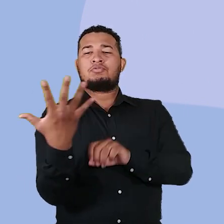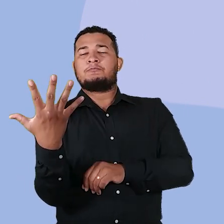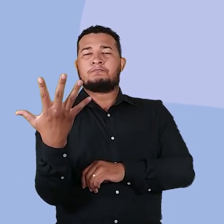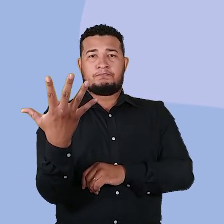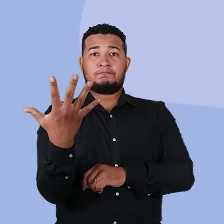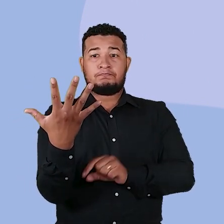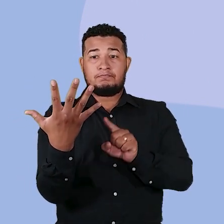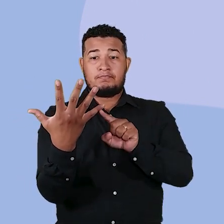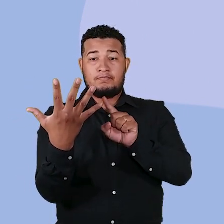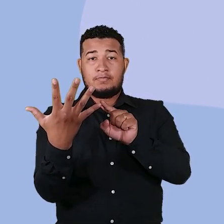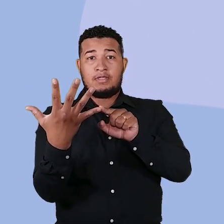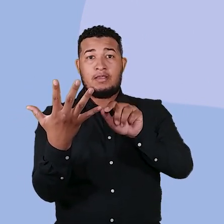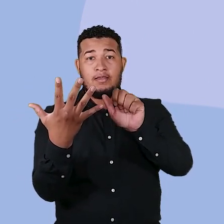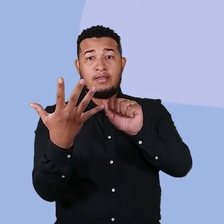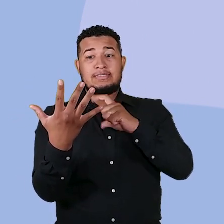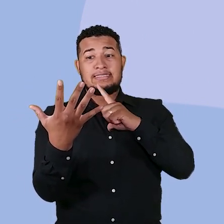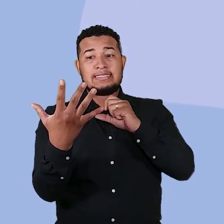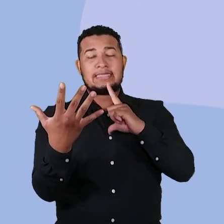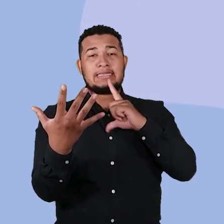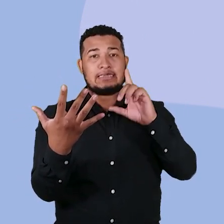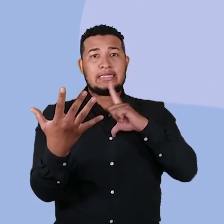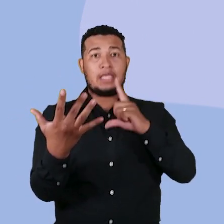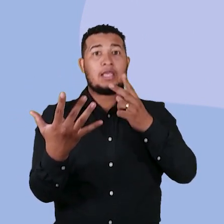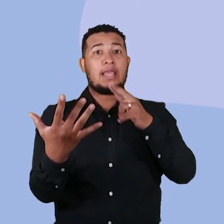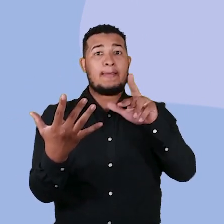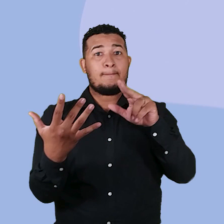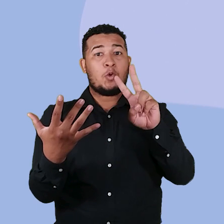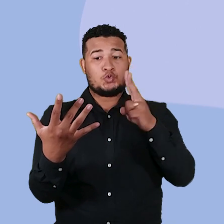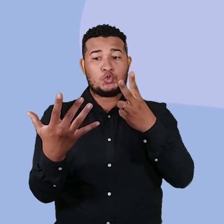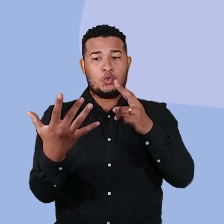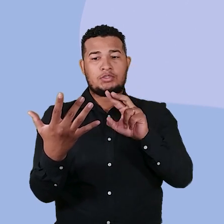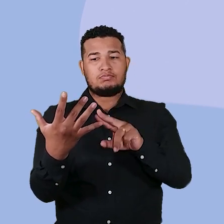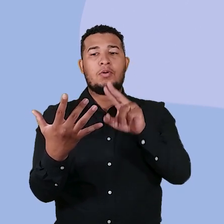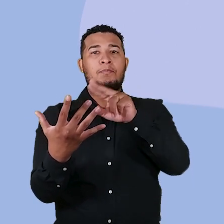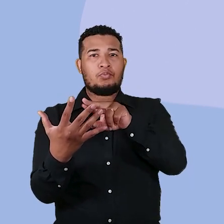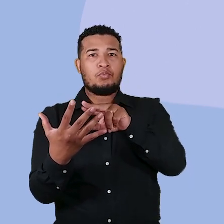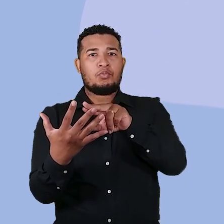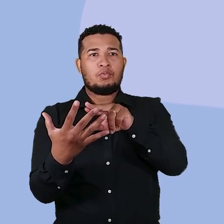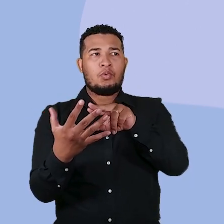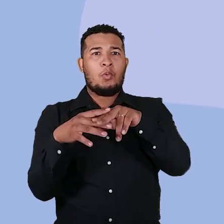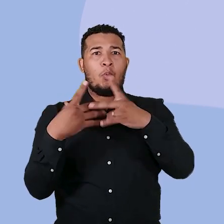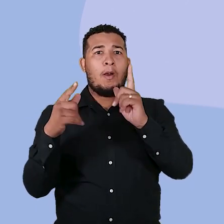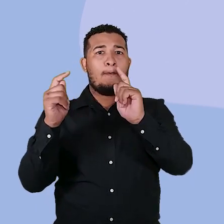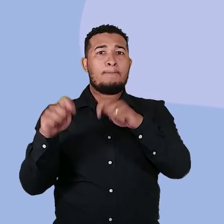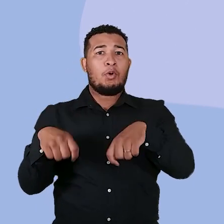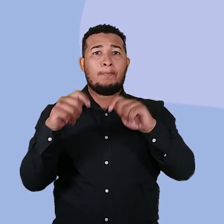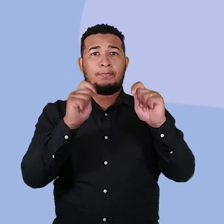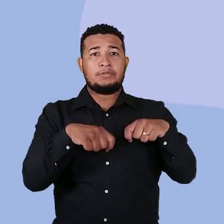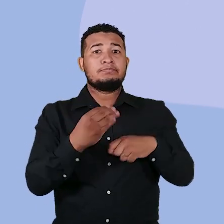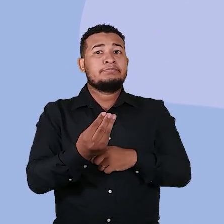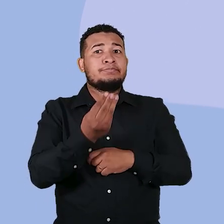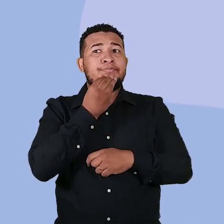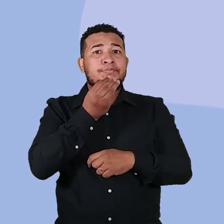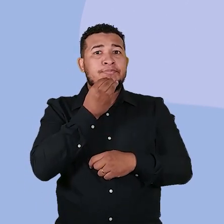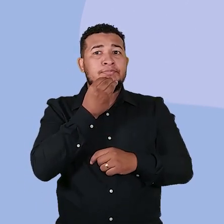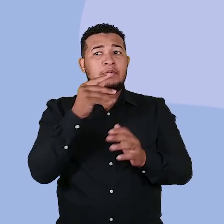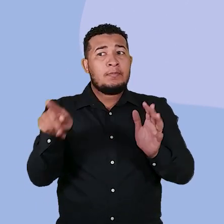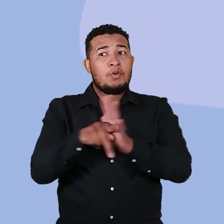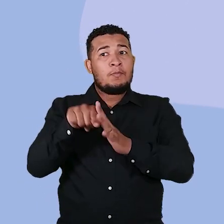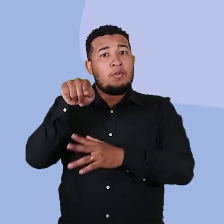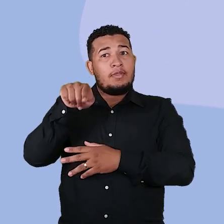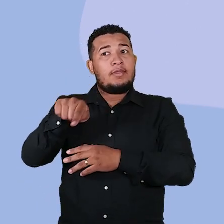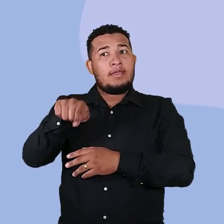em fila e se há dois irmãos entre essas pessoas qual é a